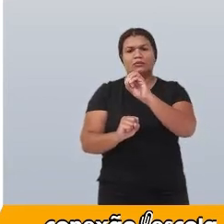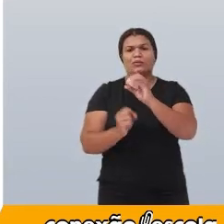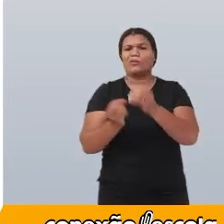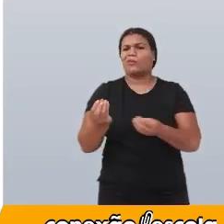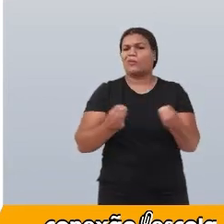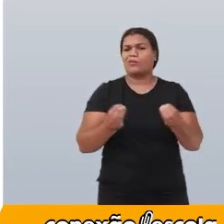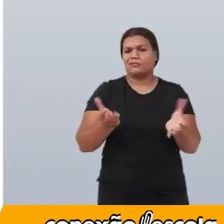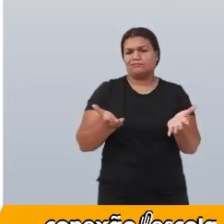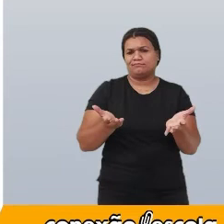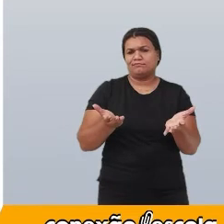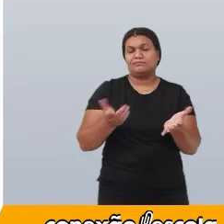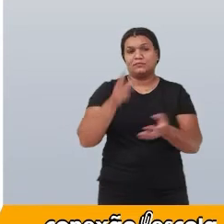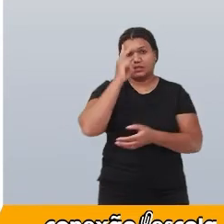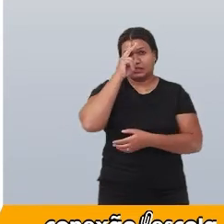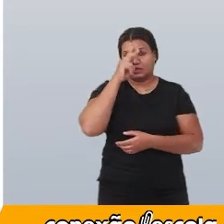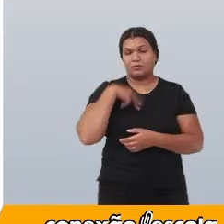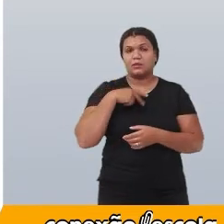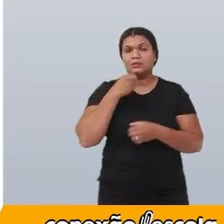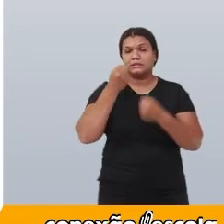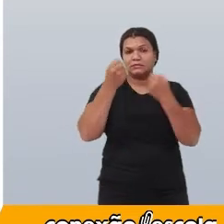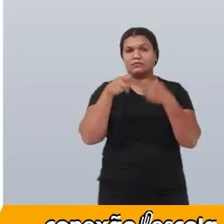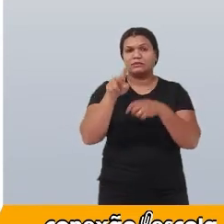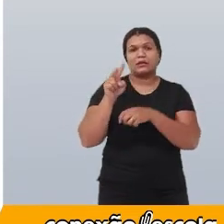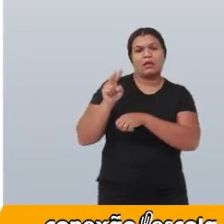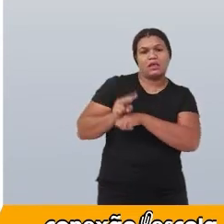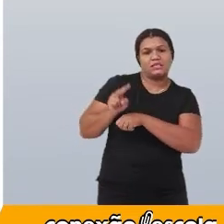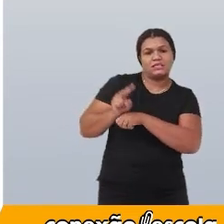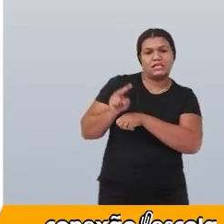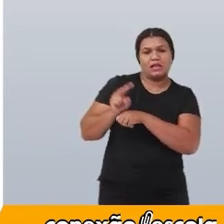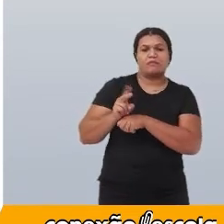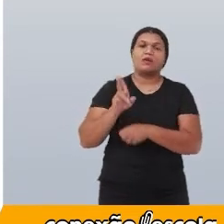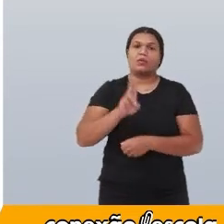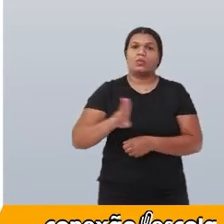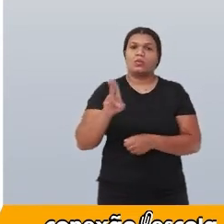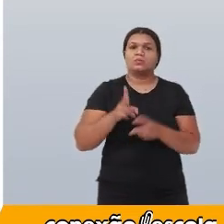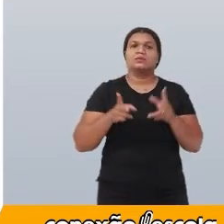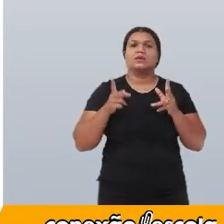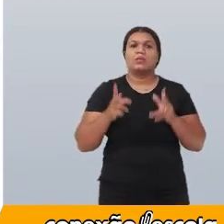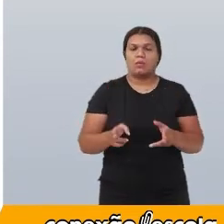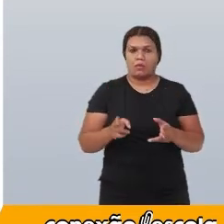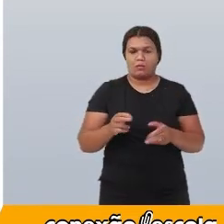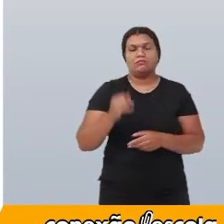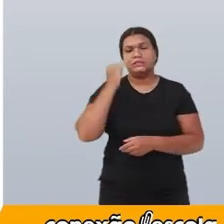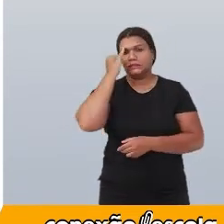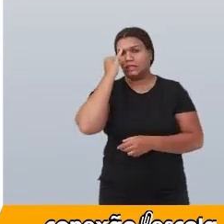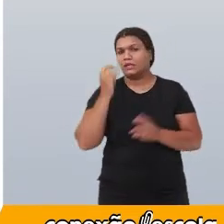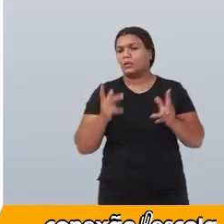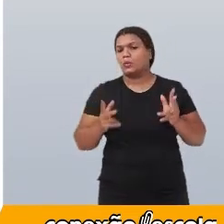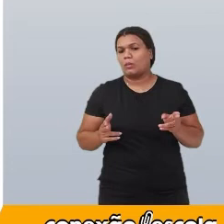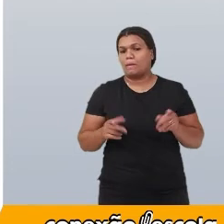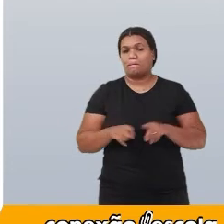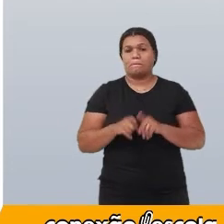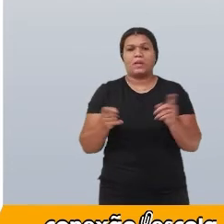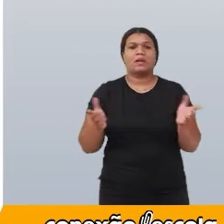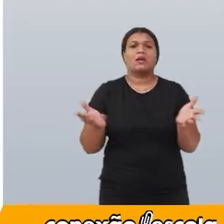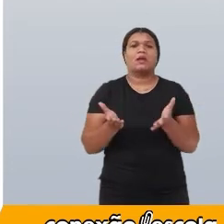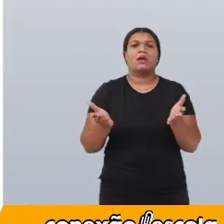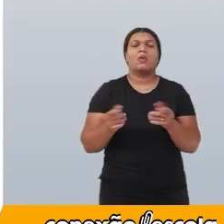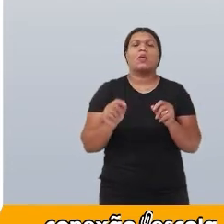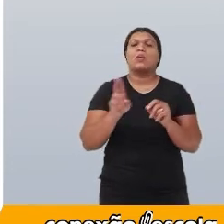Lembra que eu expliquei para vocês a reserva? Nós vamos usar a mesma ideia, só que agora